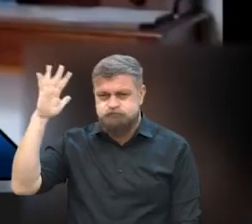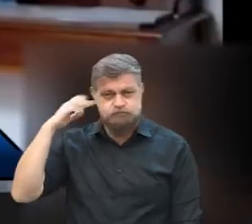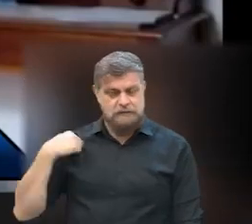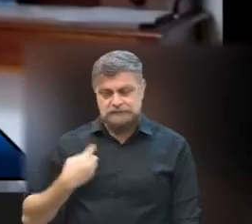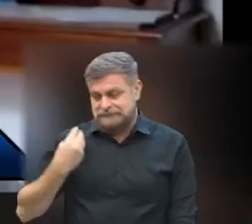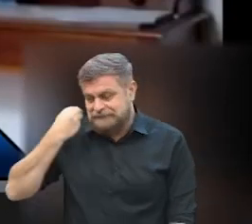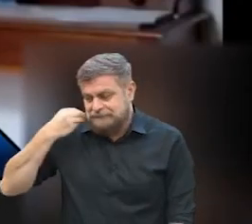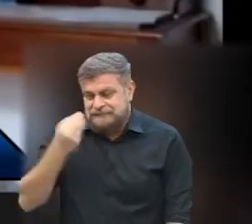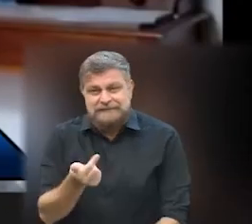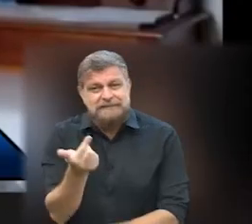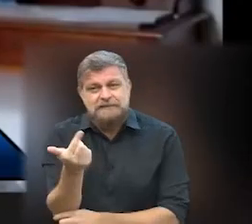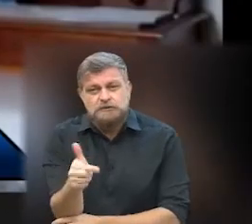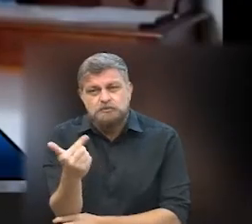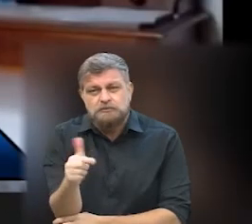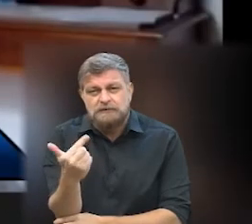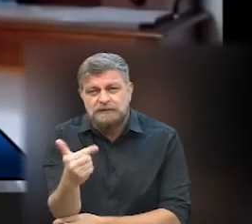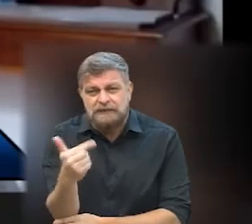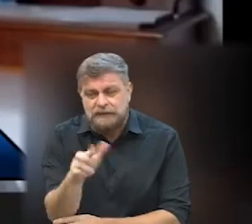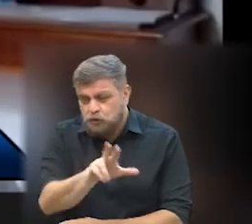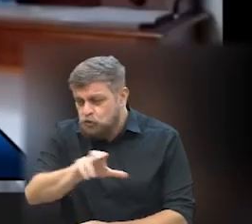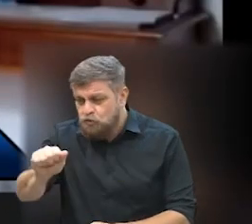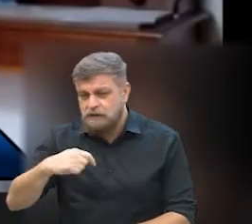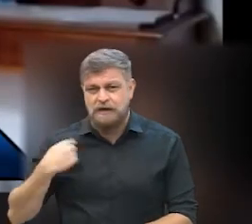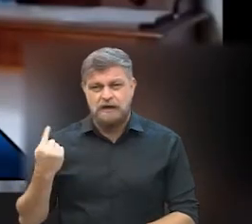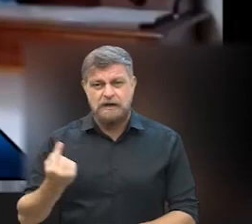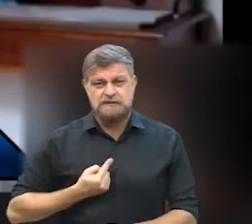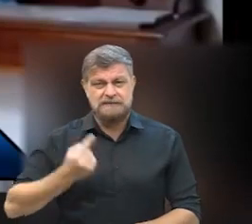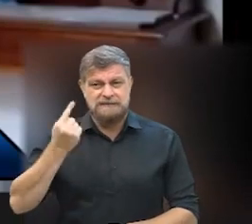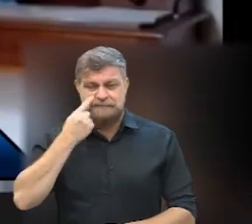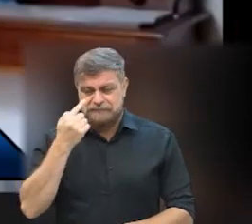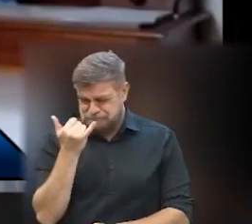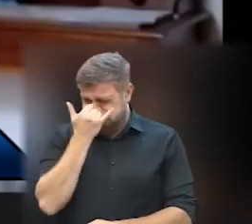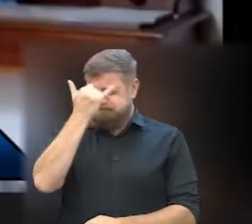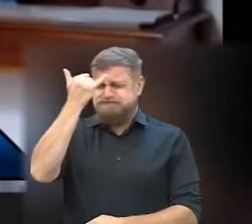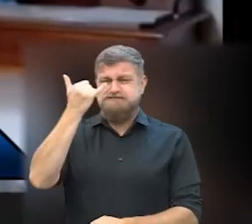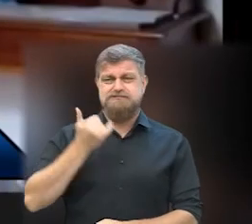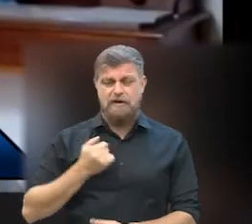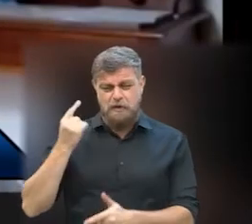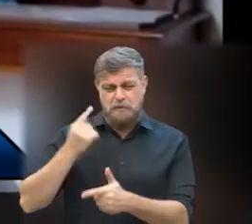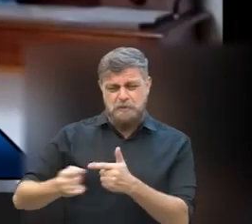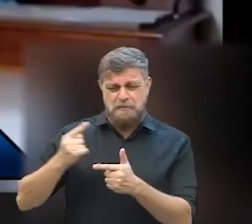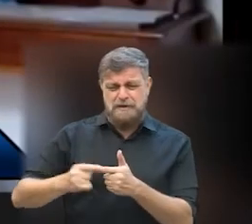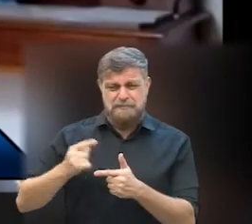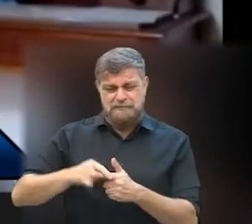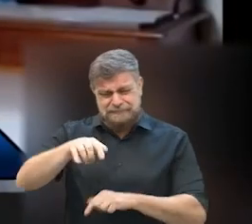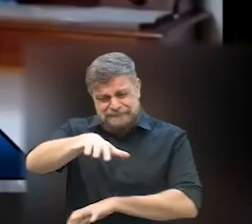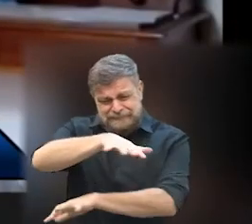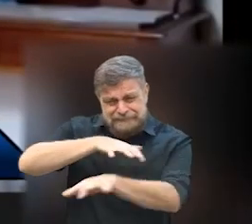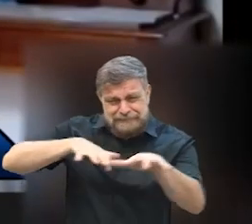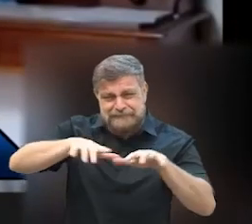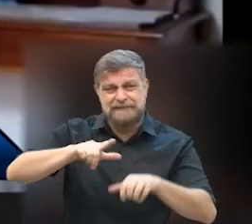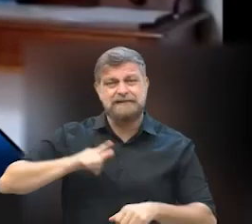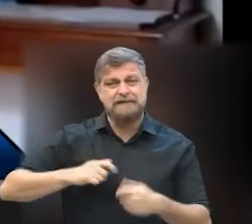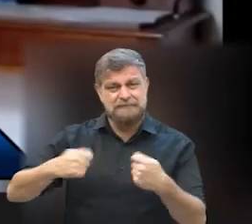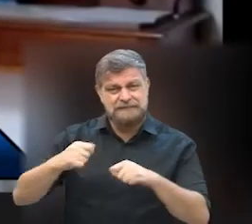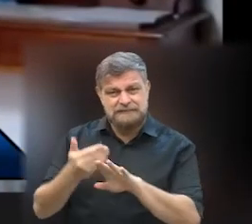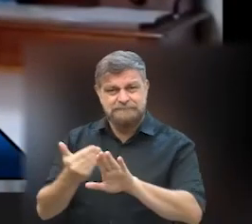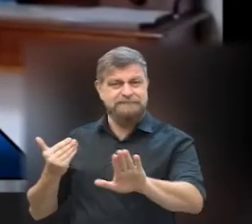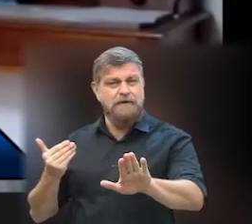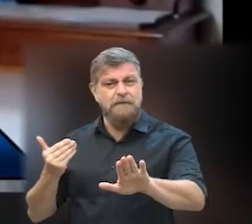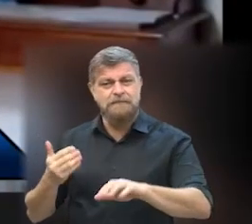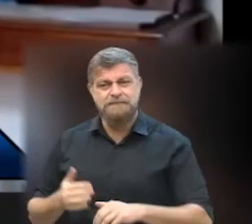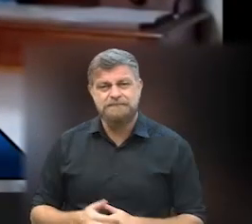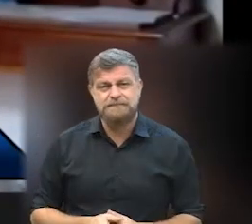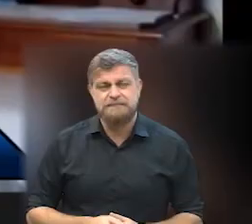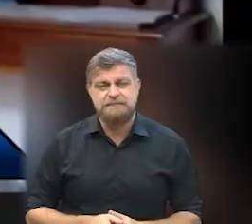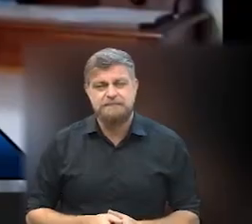fazemos ideia do que é isso, nós nunca vivemos isso. E isso, a gente está se avizinhando uma tragédia grande e a necessidade